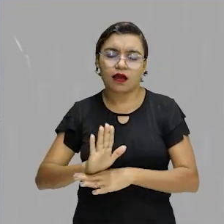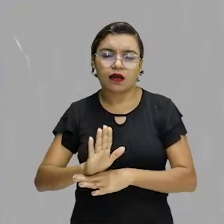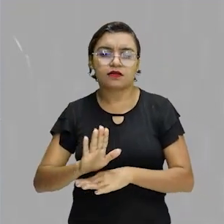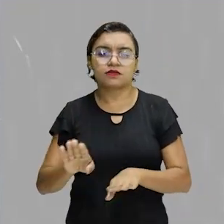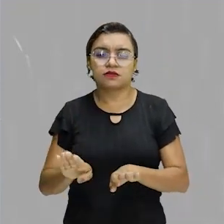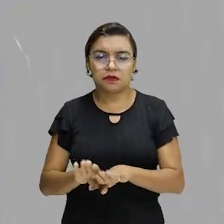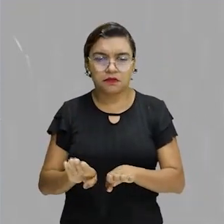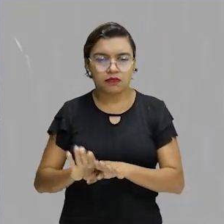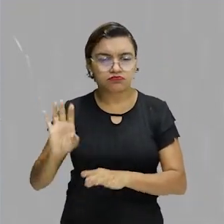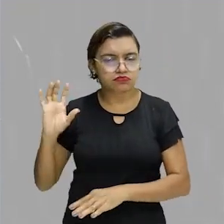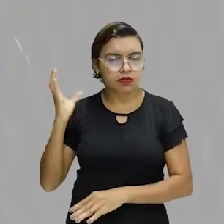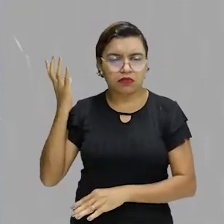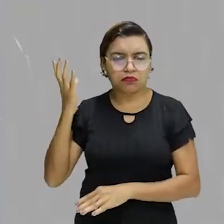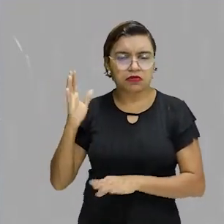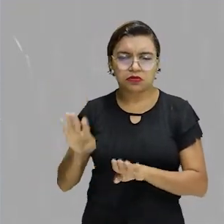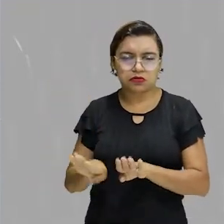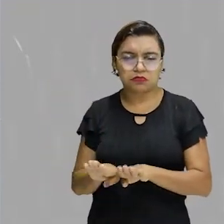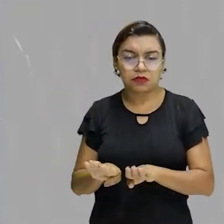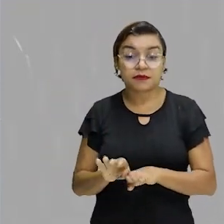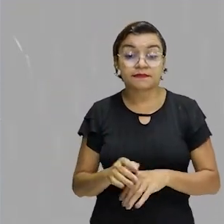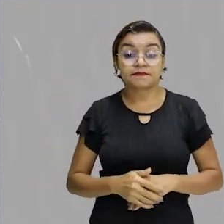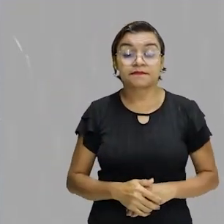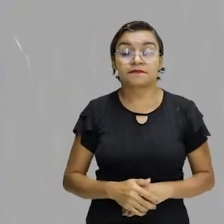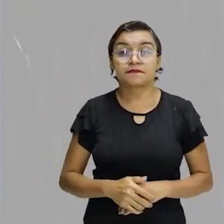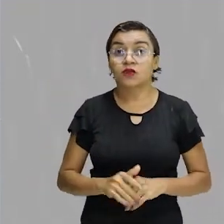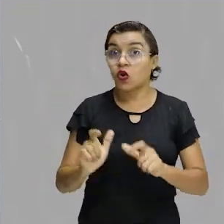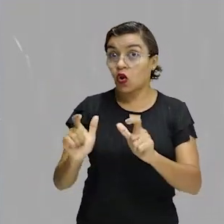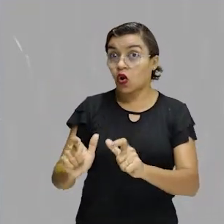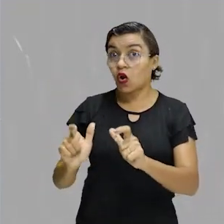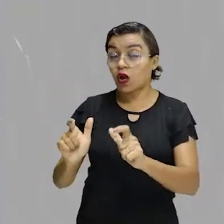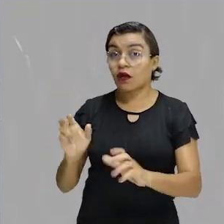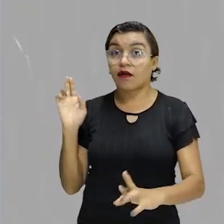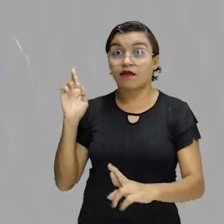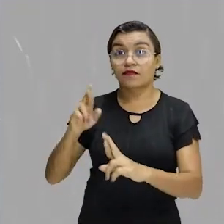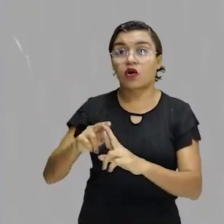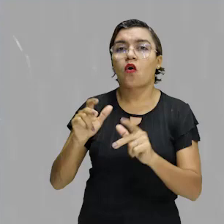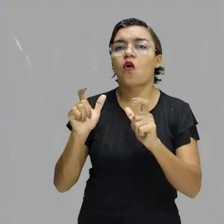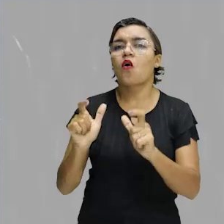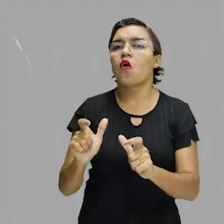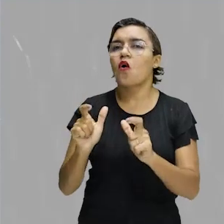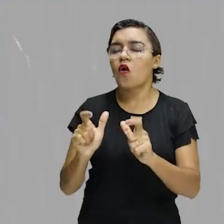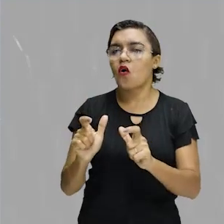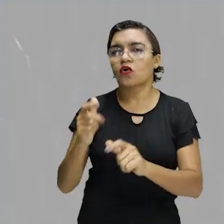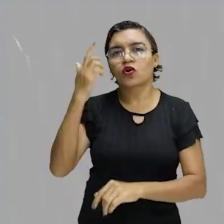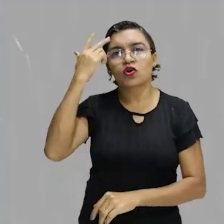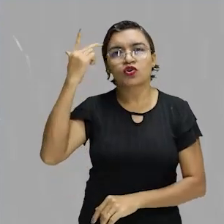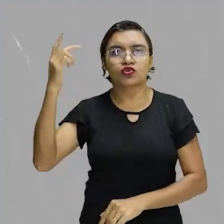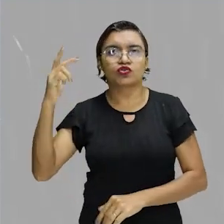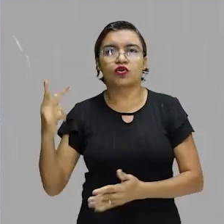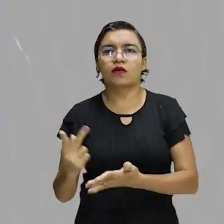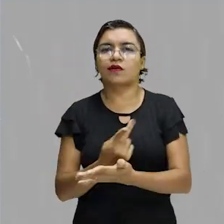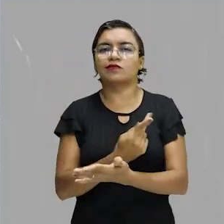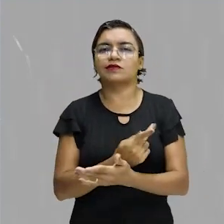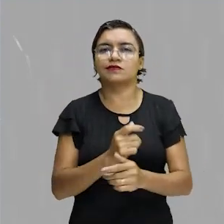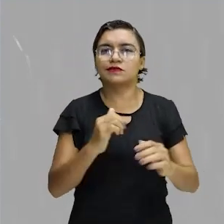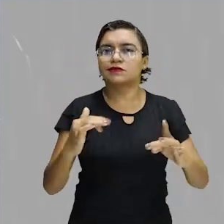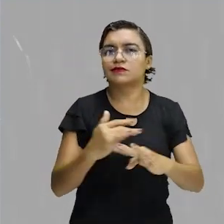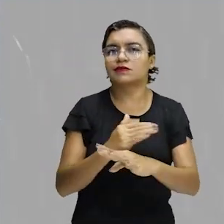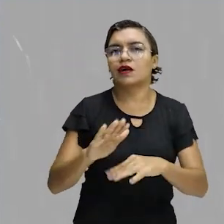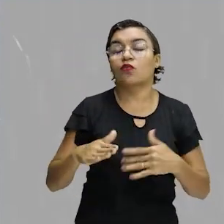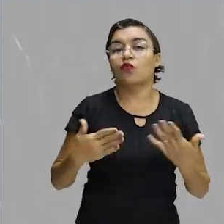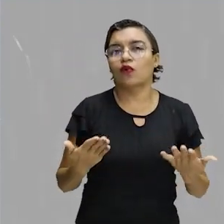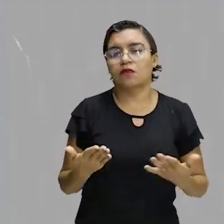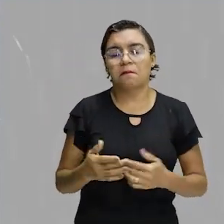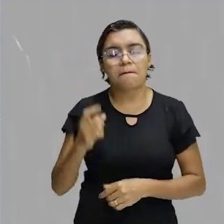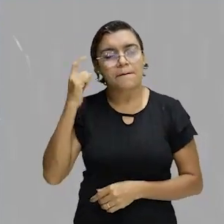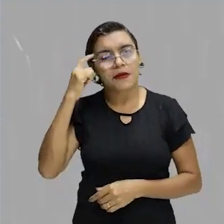referência temporal. E o local faz referência ao onde que aquela história acontece, em qual cidade. Vamos